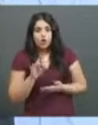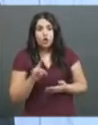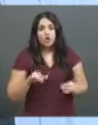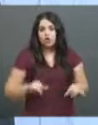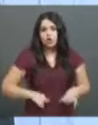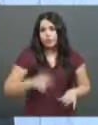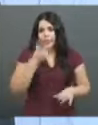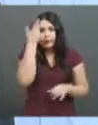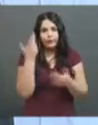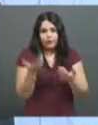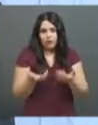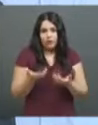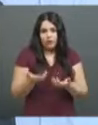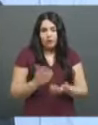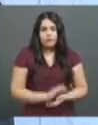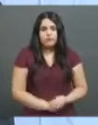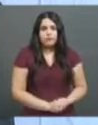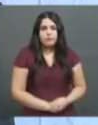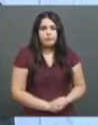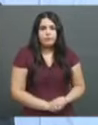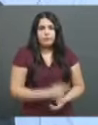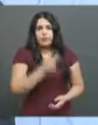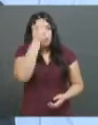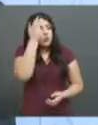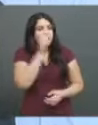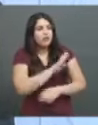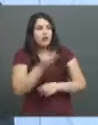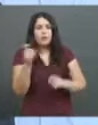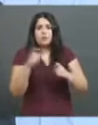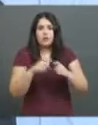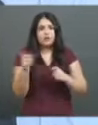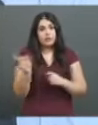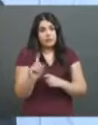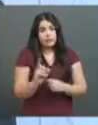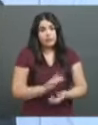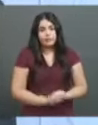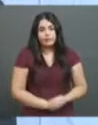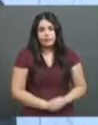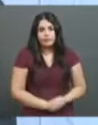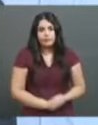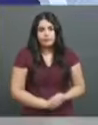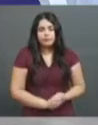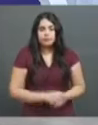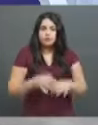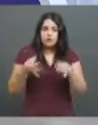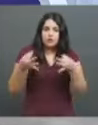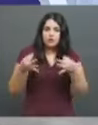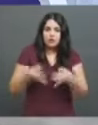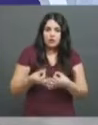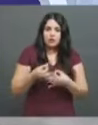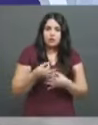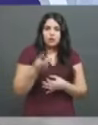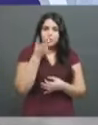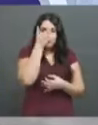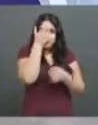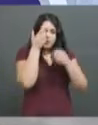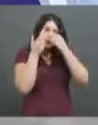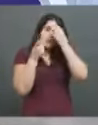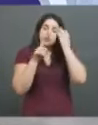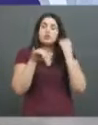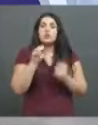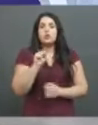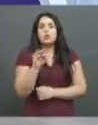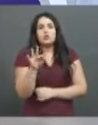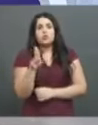vamos dizer assim, né? Aquele que não procura, não investe. Certo. E, no caso, a disfunção sexual pode estar ligada a